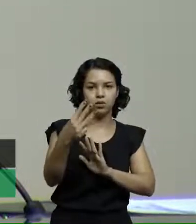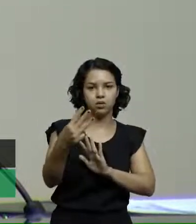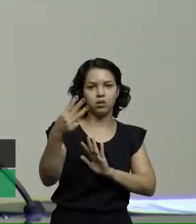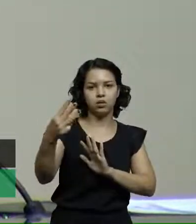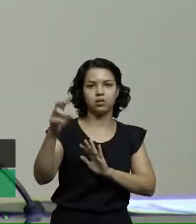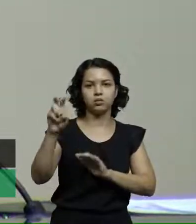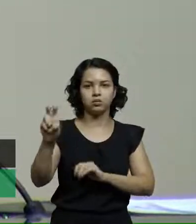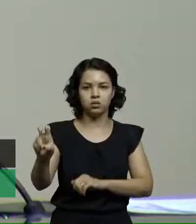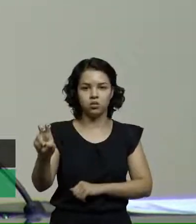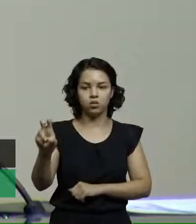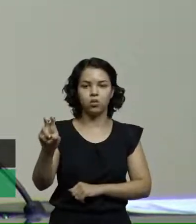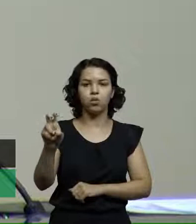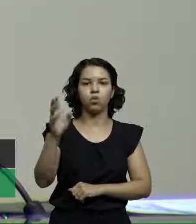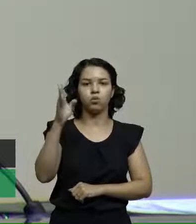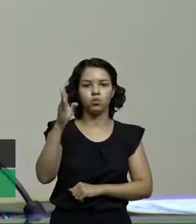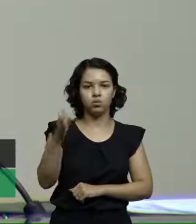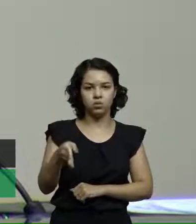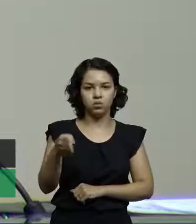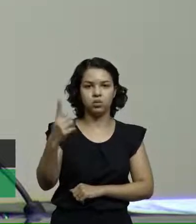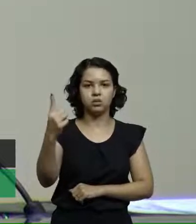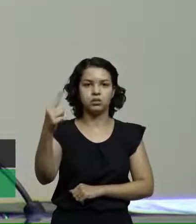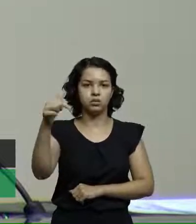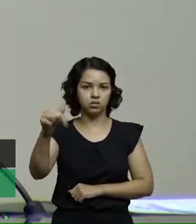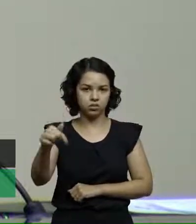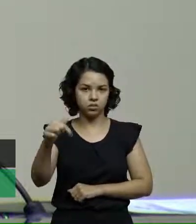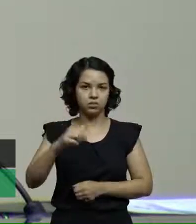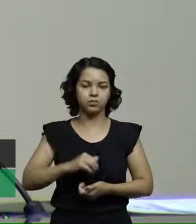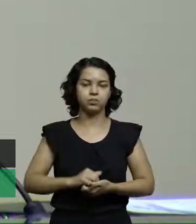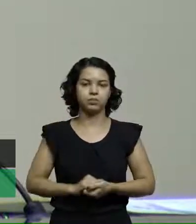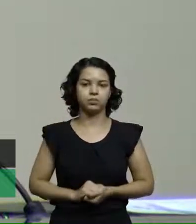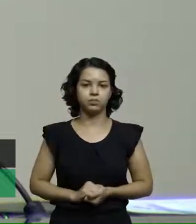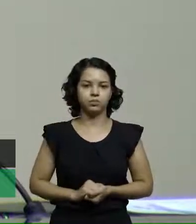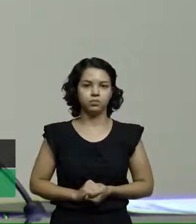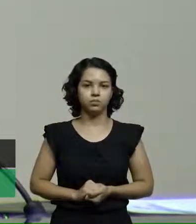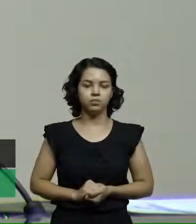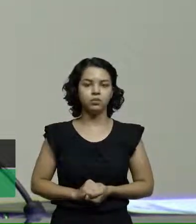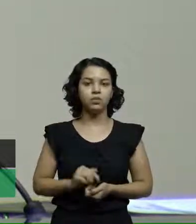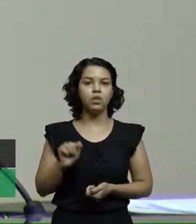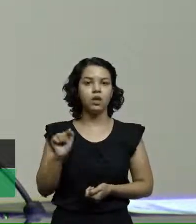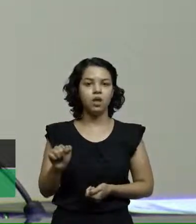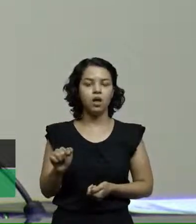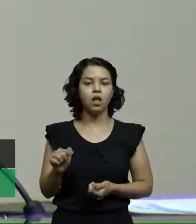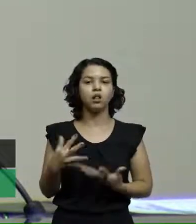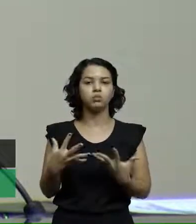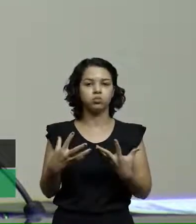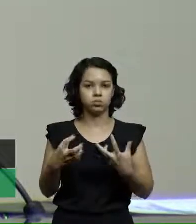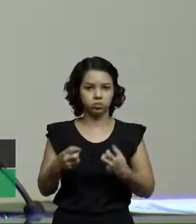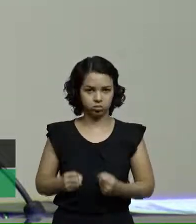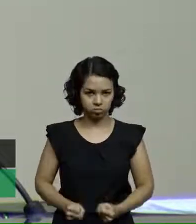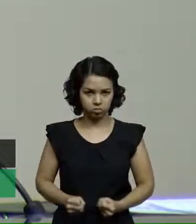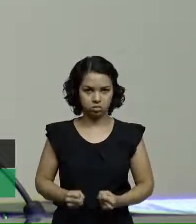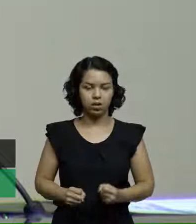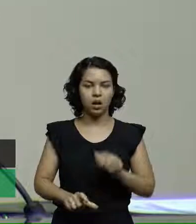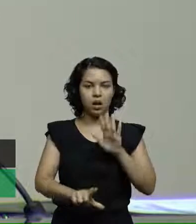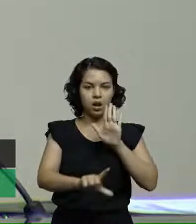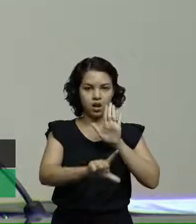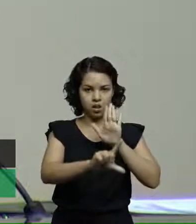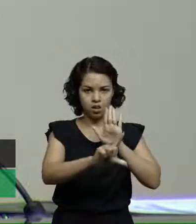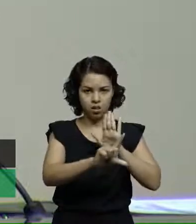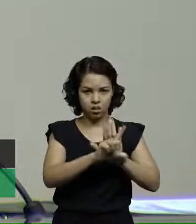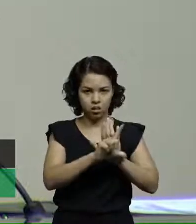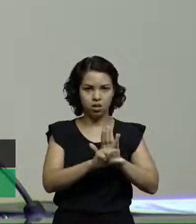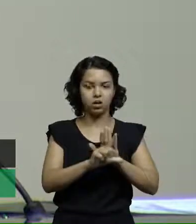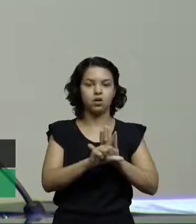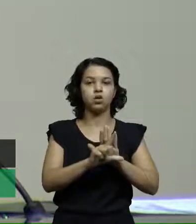17.335, de 2017, que consolida as leis que dispõem sobre a instituição de datas